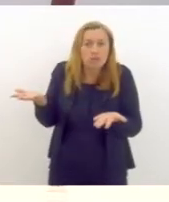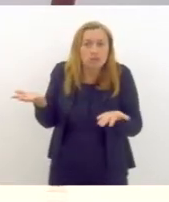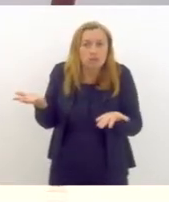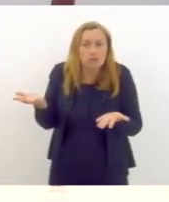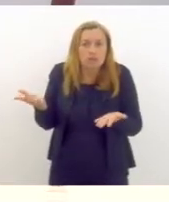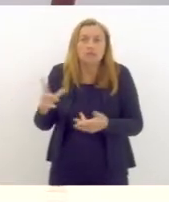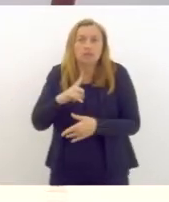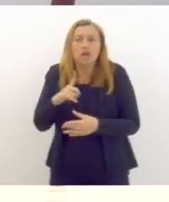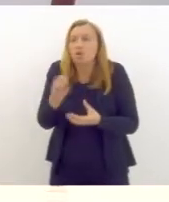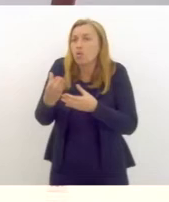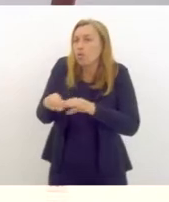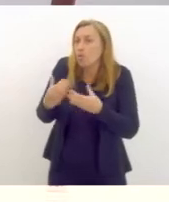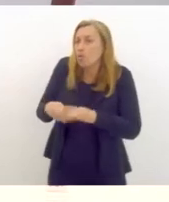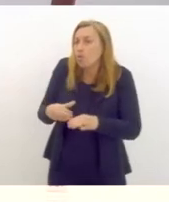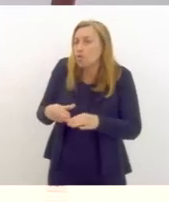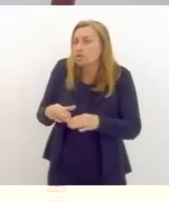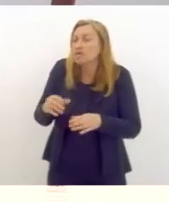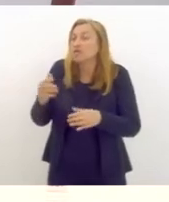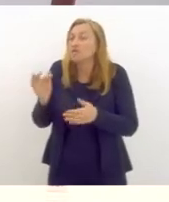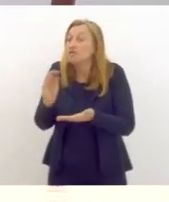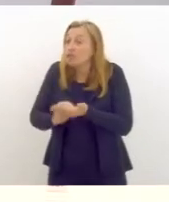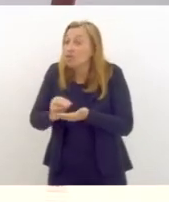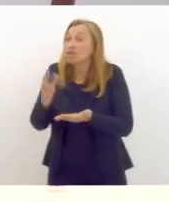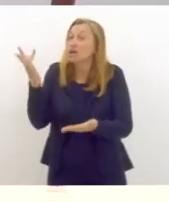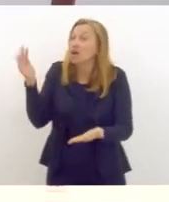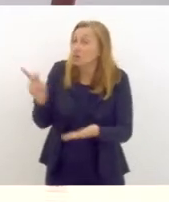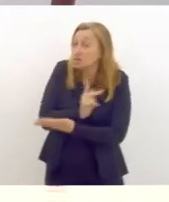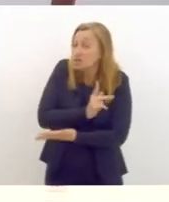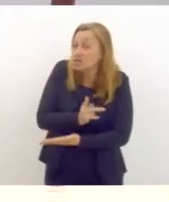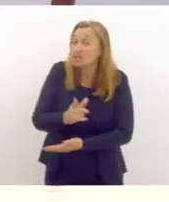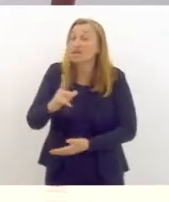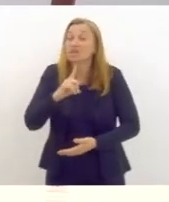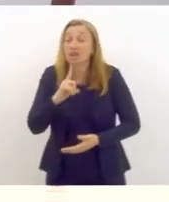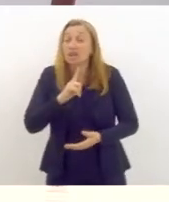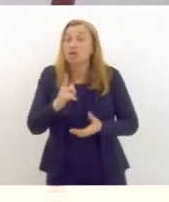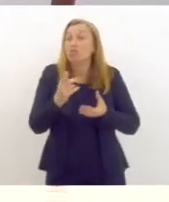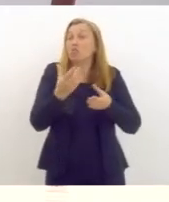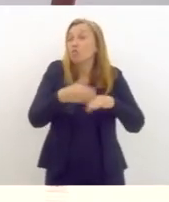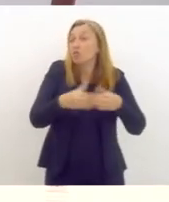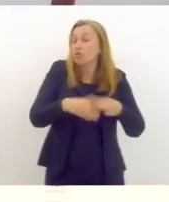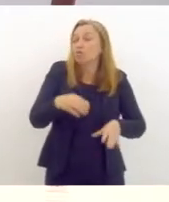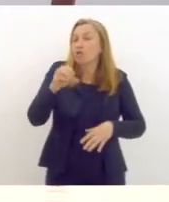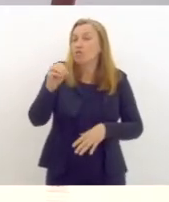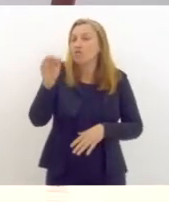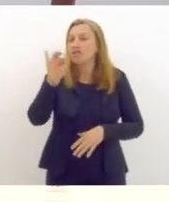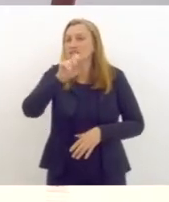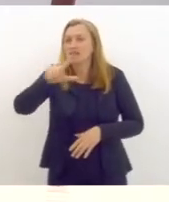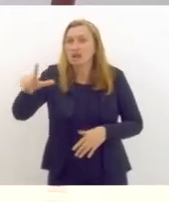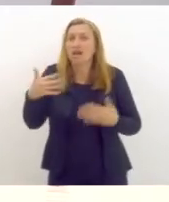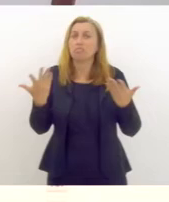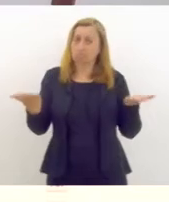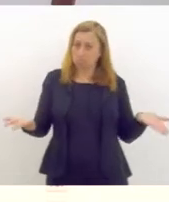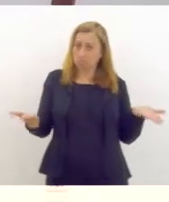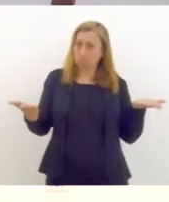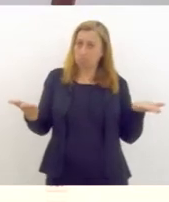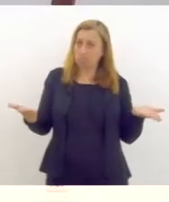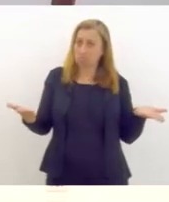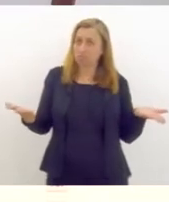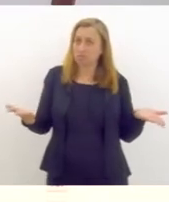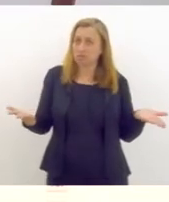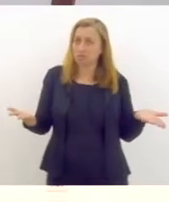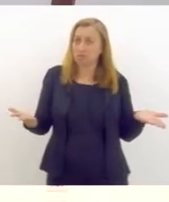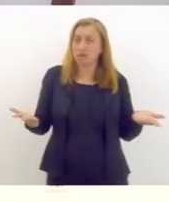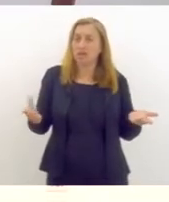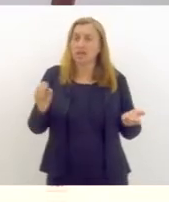tem os concursos que ainda estão para acontecer tem o concurso de Oficiais Talvez seja o mais heterogêneo porque